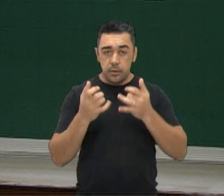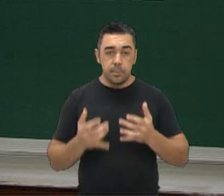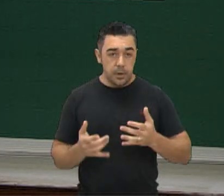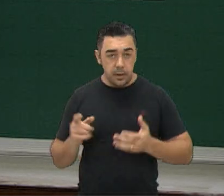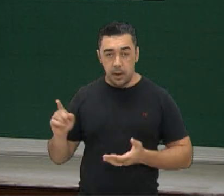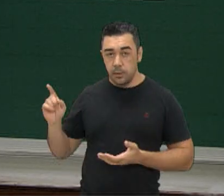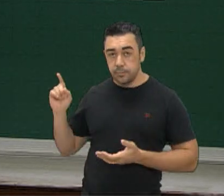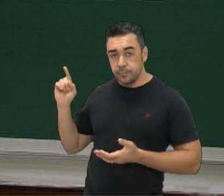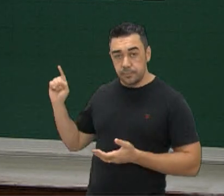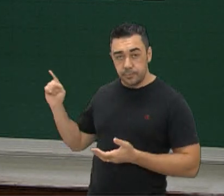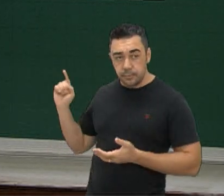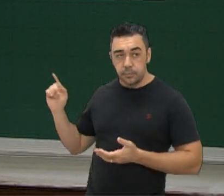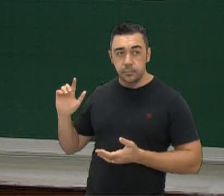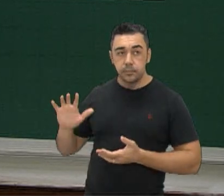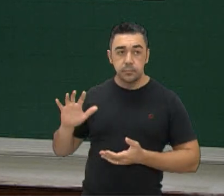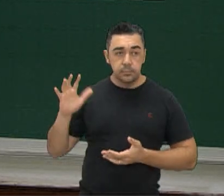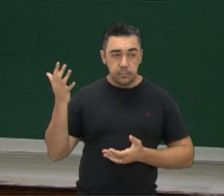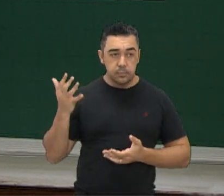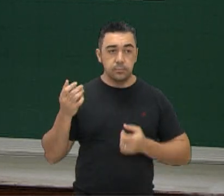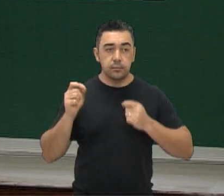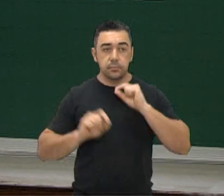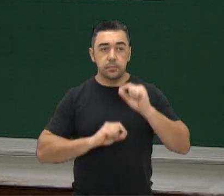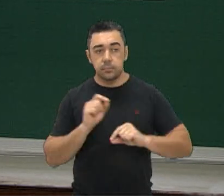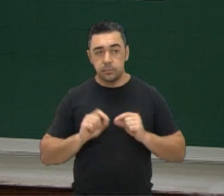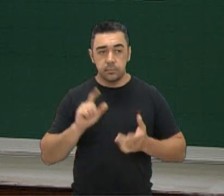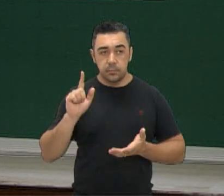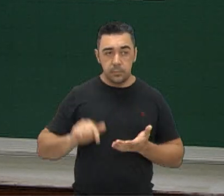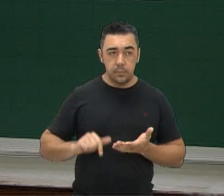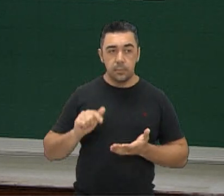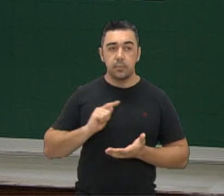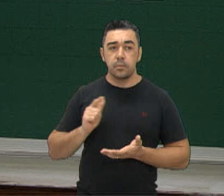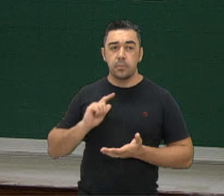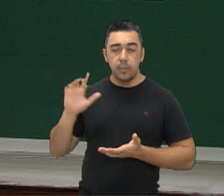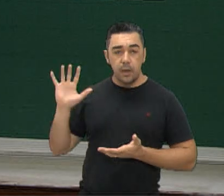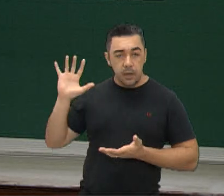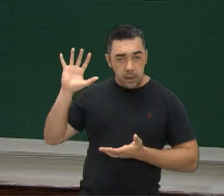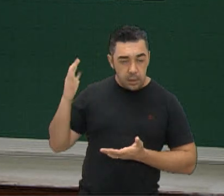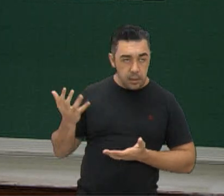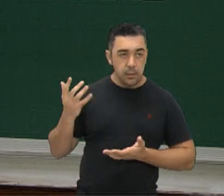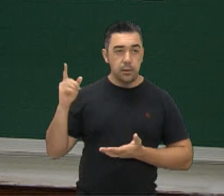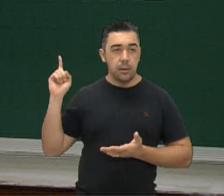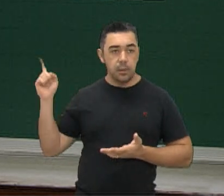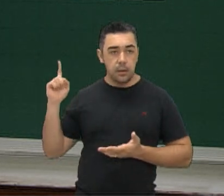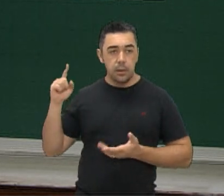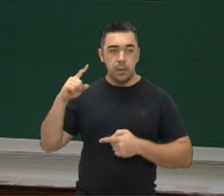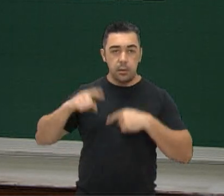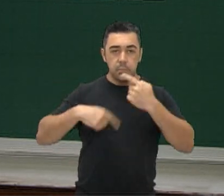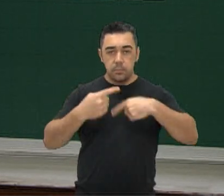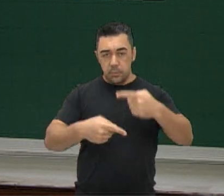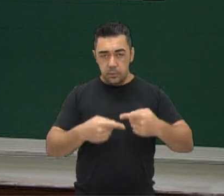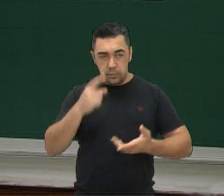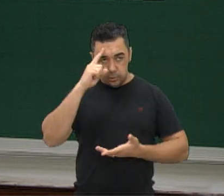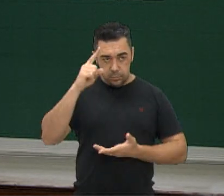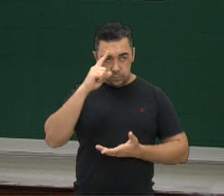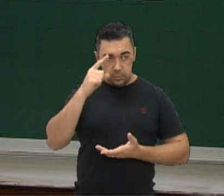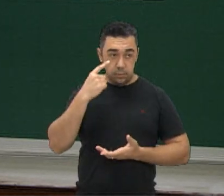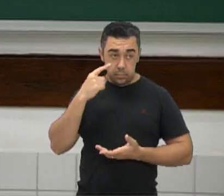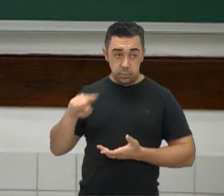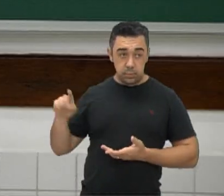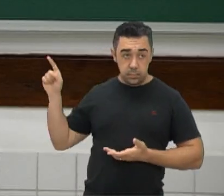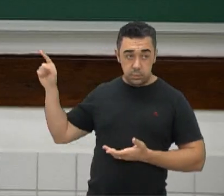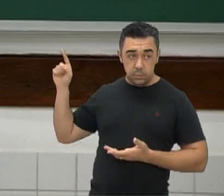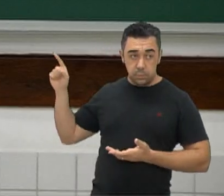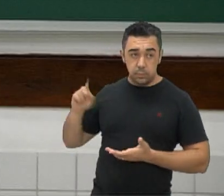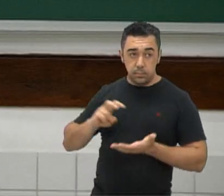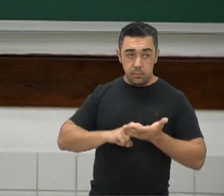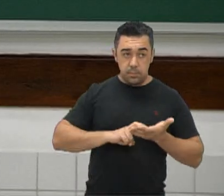nesse infográfico, e escreve como será o clima ao passar do dia. Então, vocês vão olhar ali que